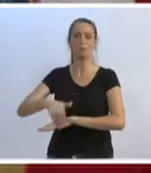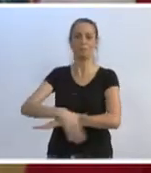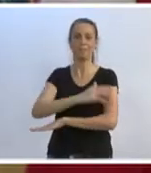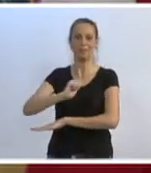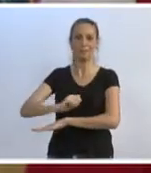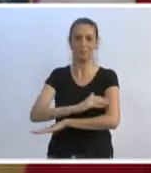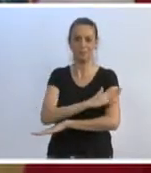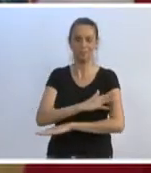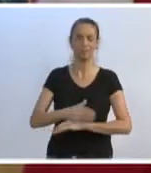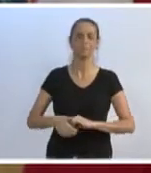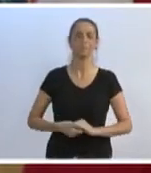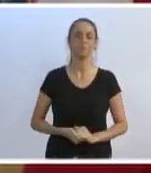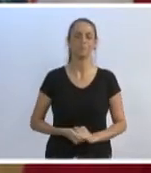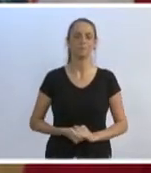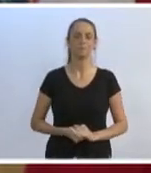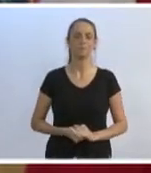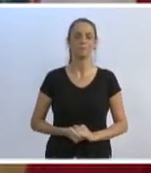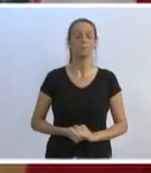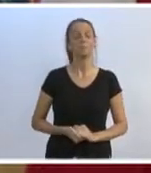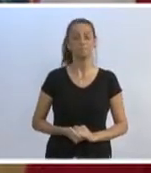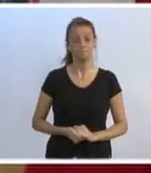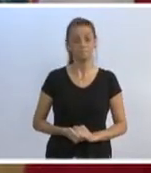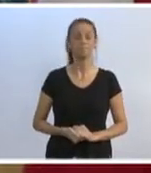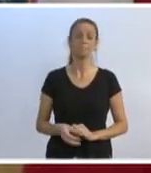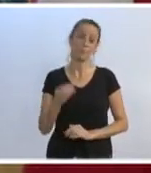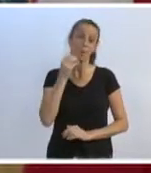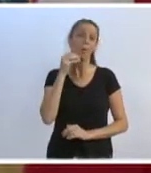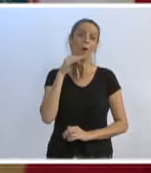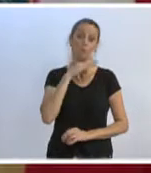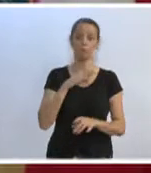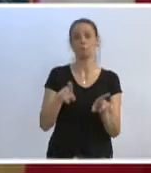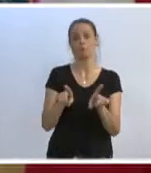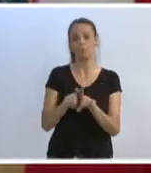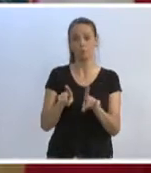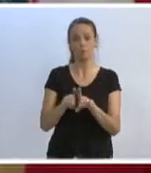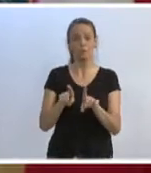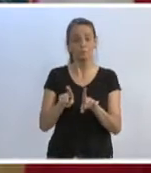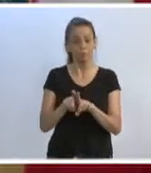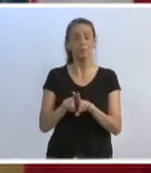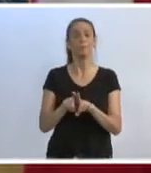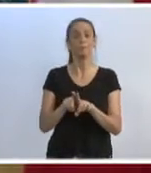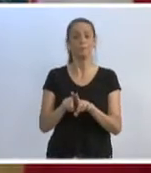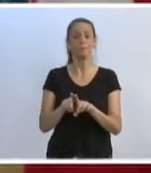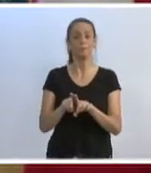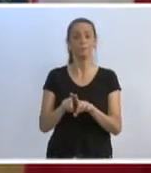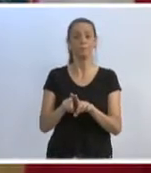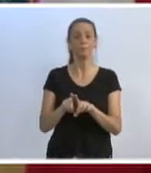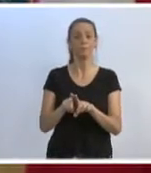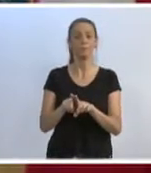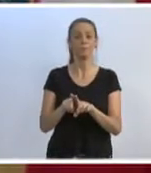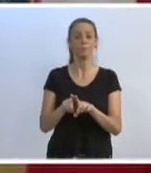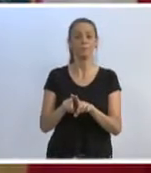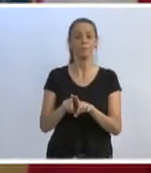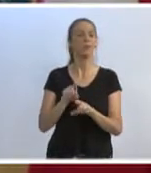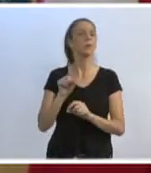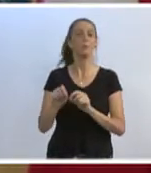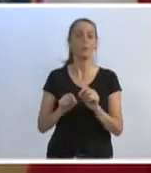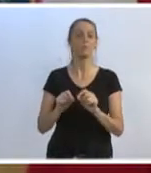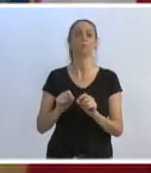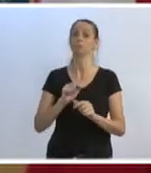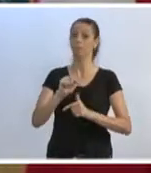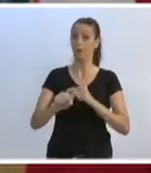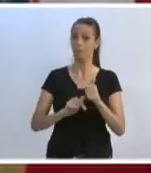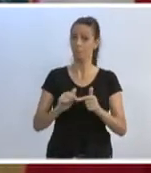maior aos nossos moradores e obviamente contemplando-os aí com uma um serviço de qualidade